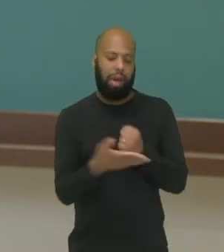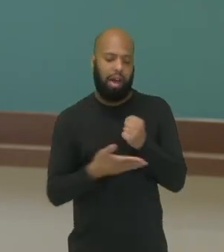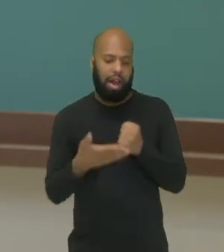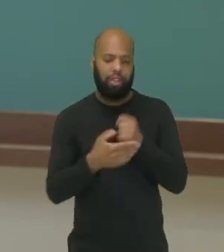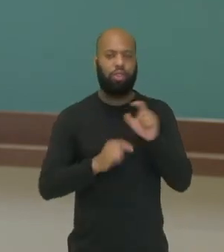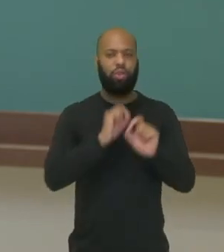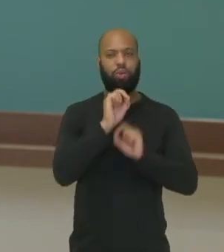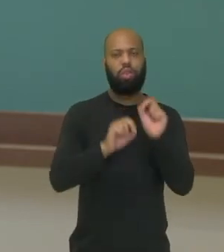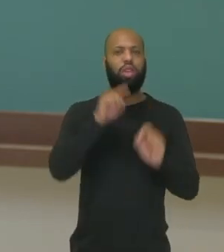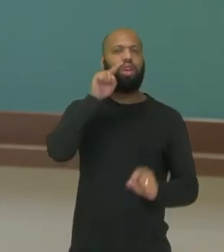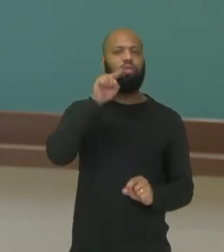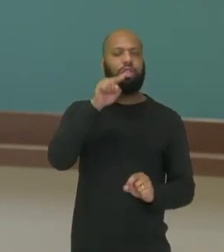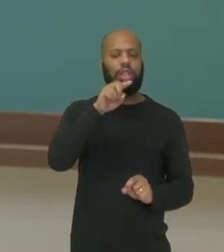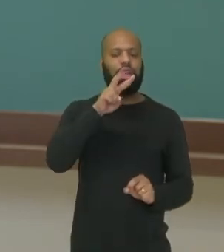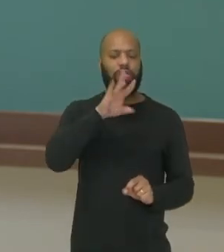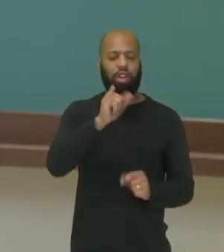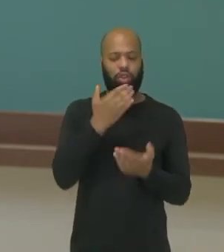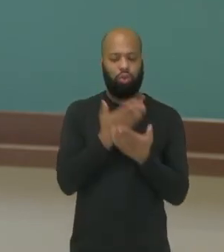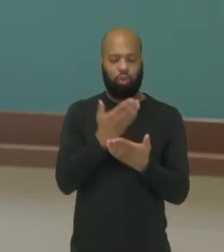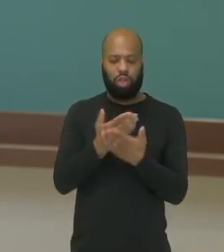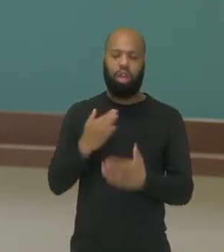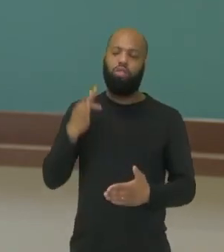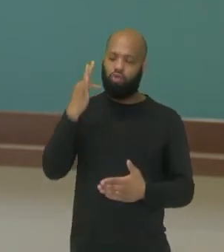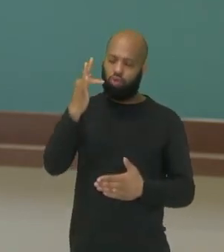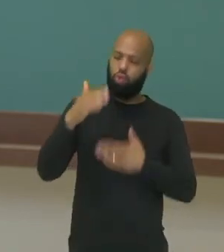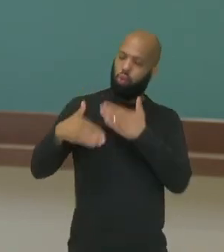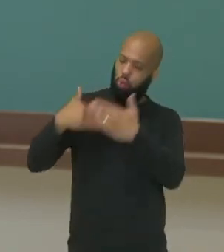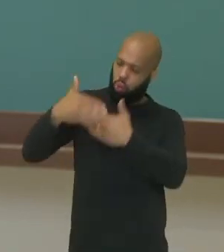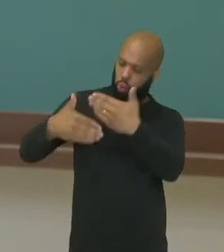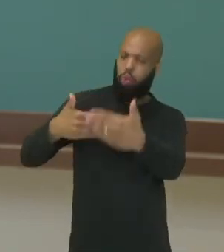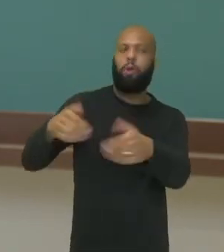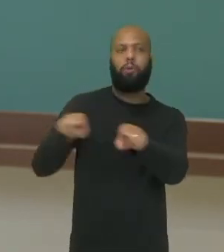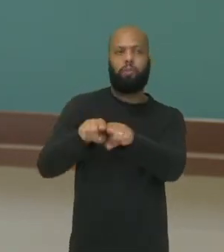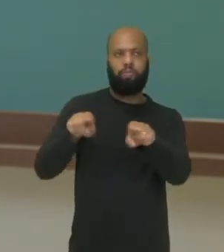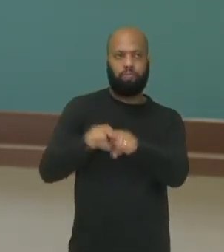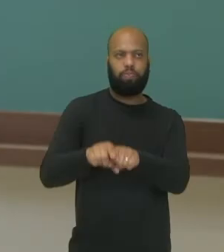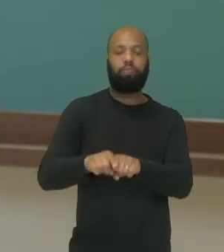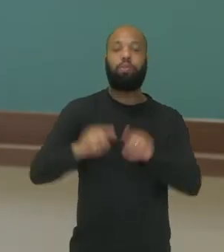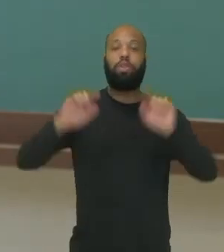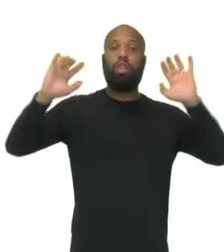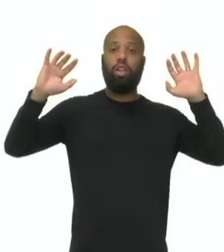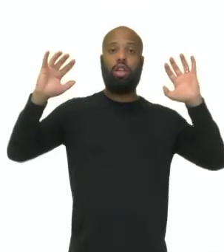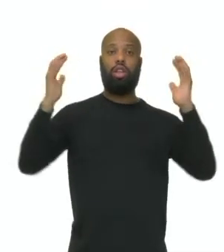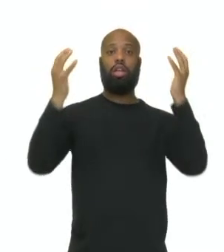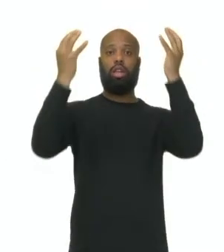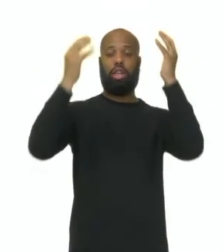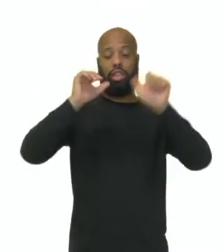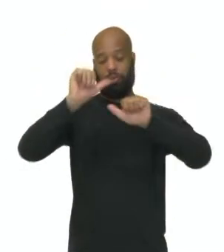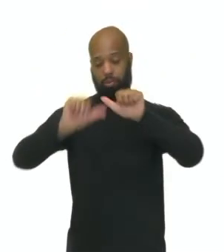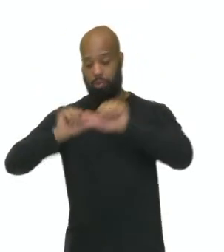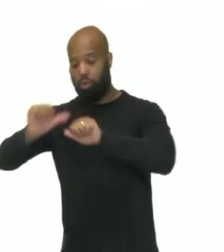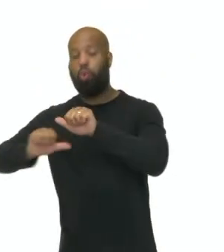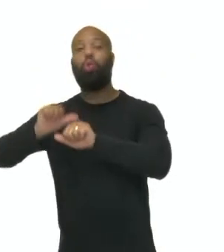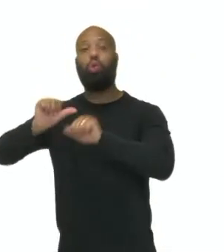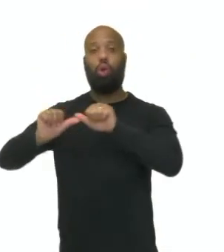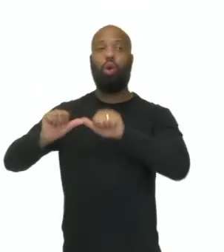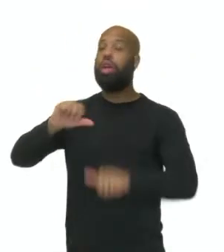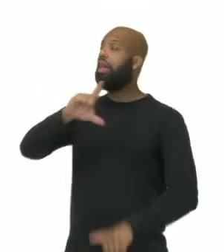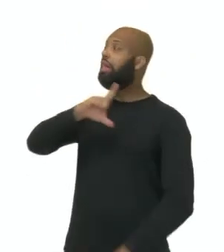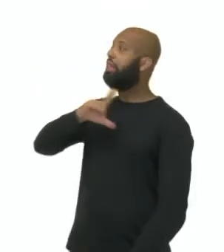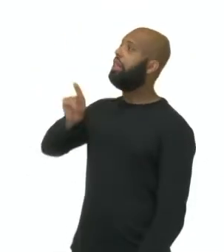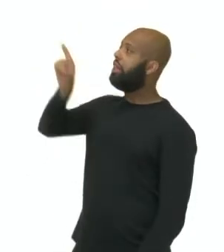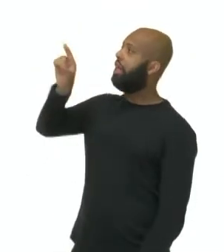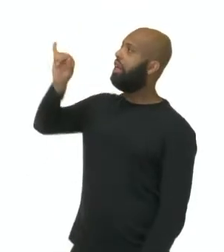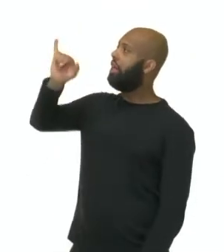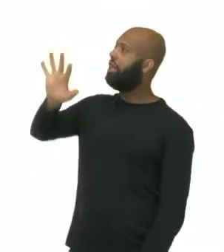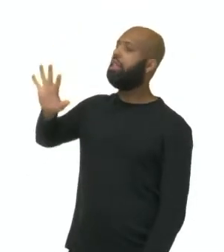que você vai estudar daqui para frente. Bora lá. Mudanças climáticas. Aqui a gente tem uma imagem,